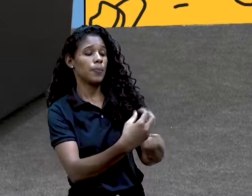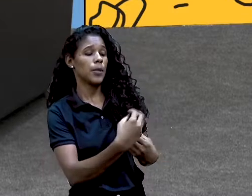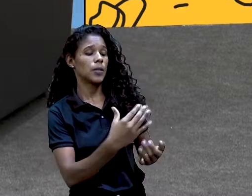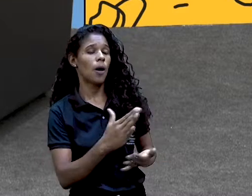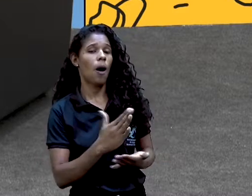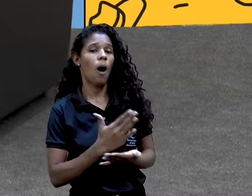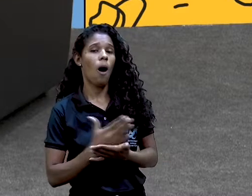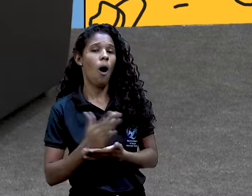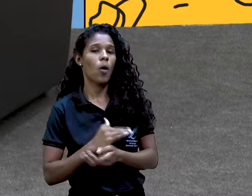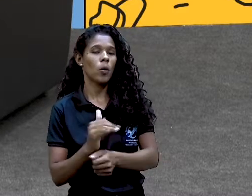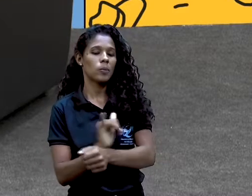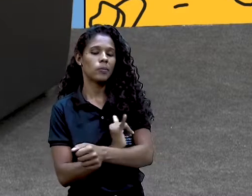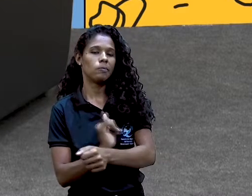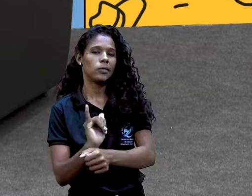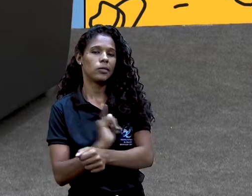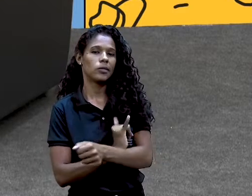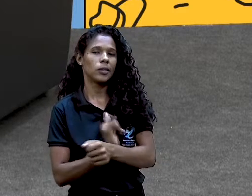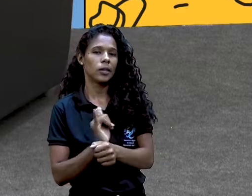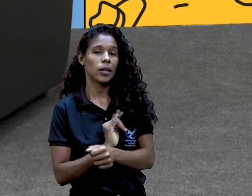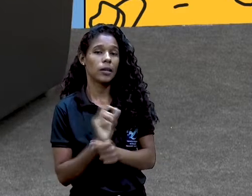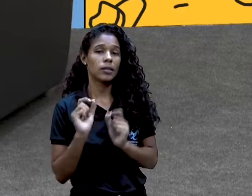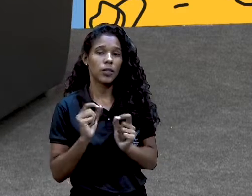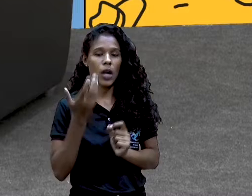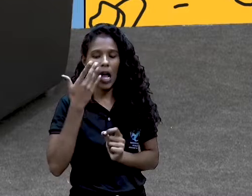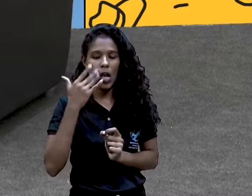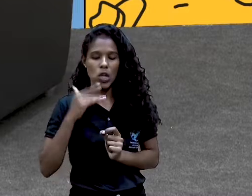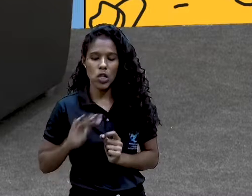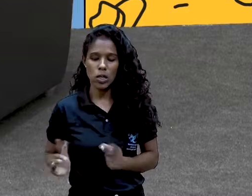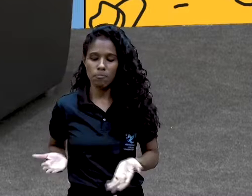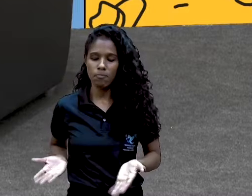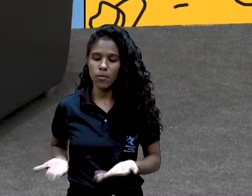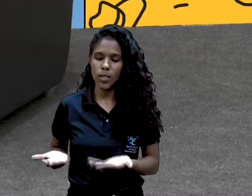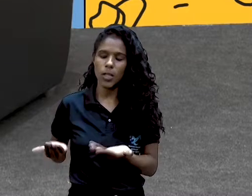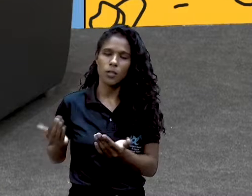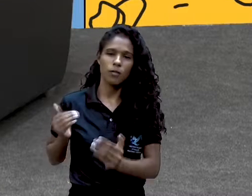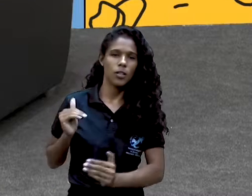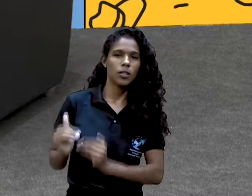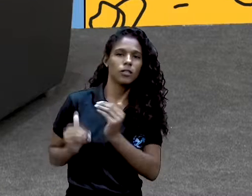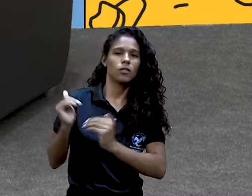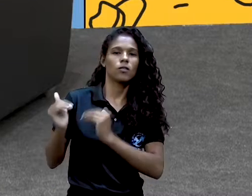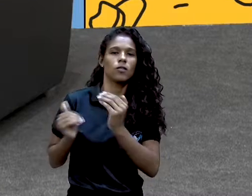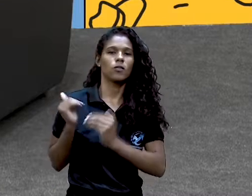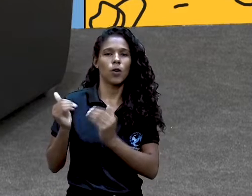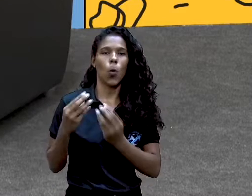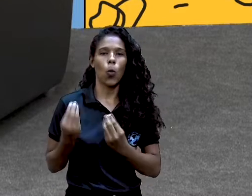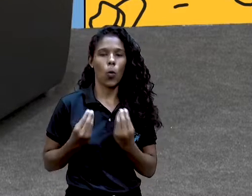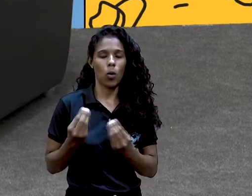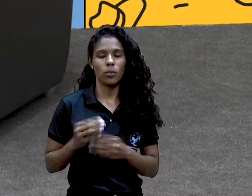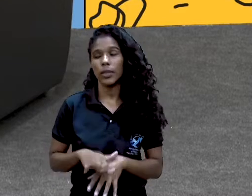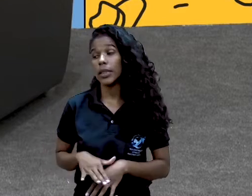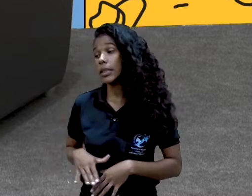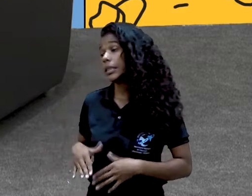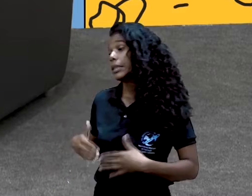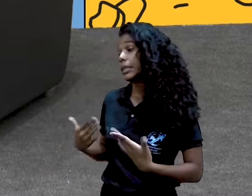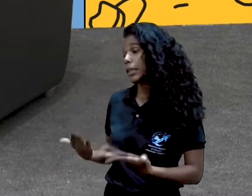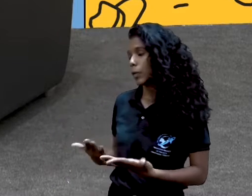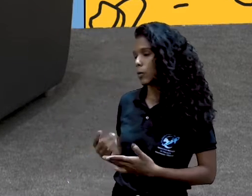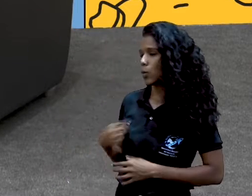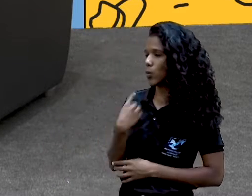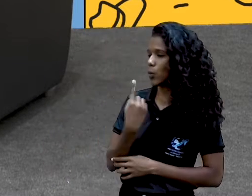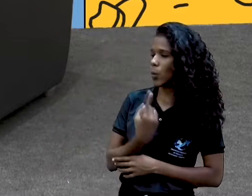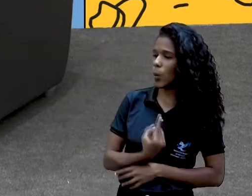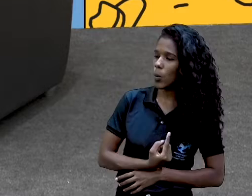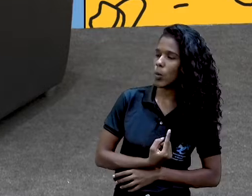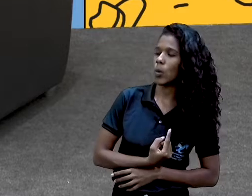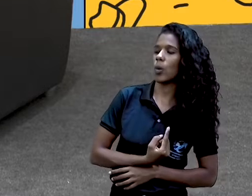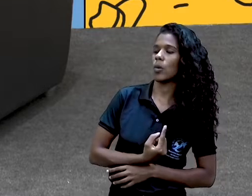Como a gente está comentando, sabe, Sofia? A gente desenvolvendo a proatividade, é o pensar antes de um problema acontecer.